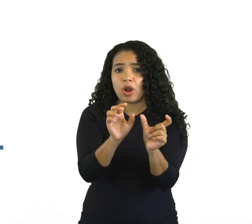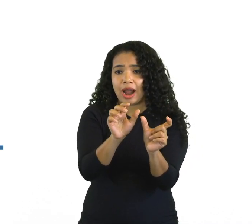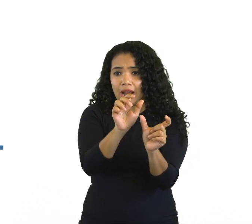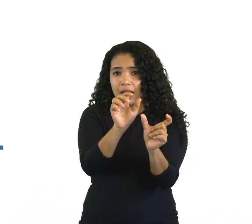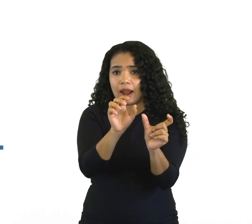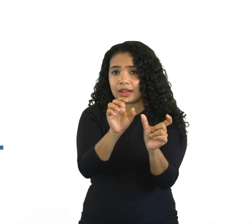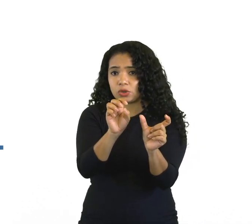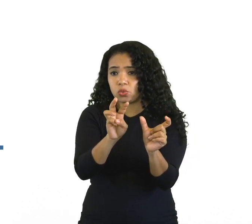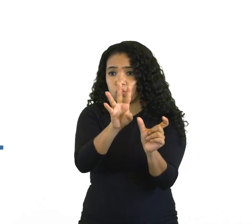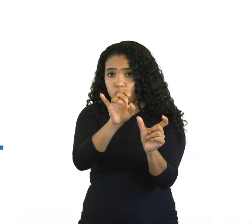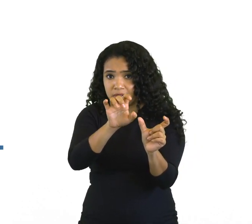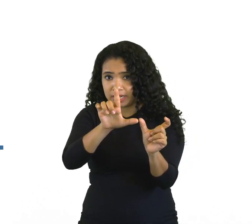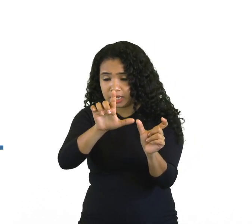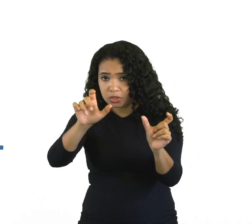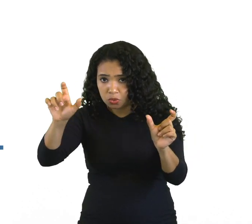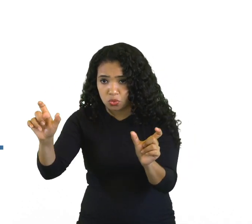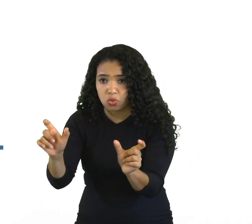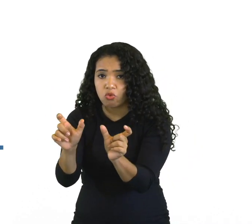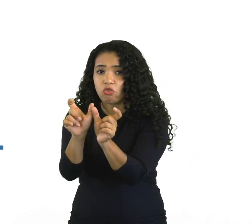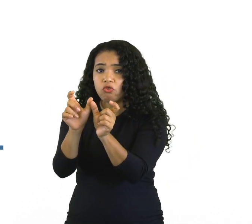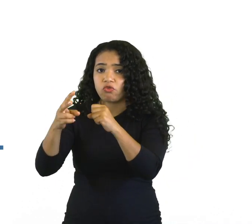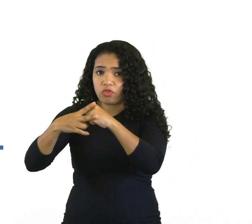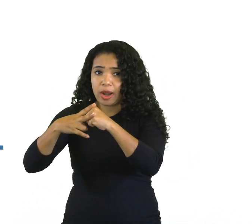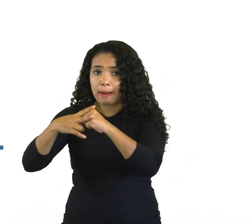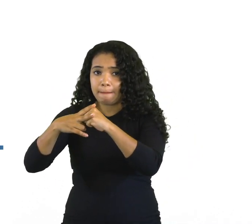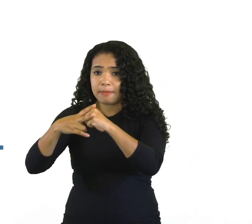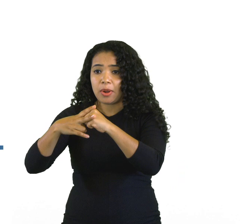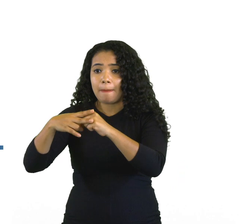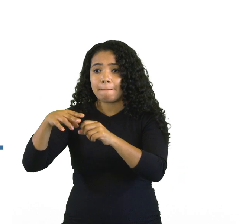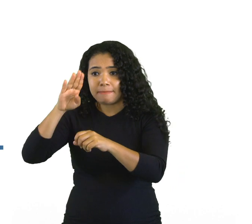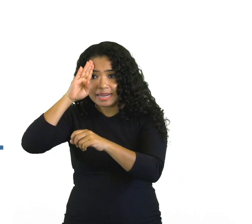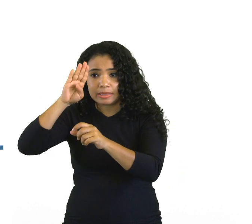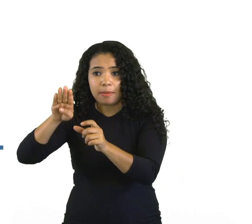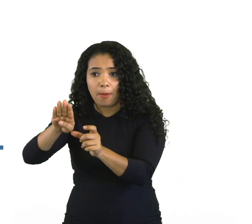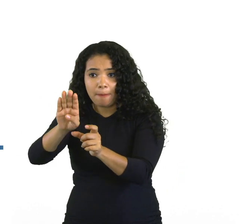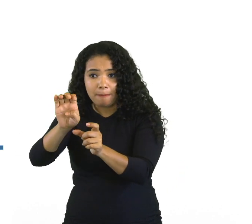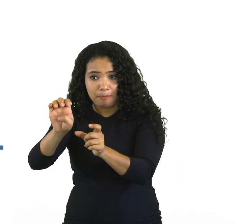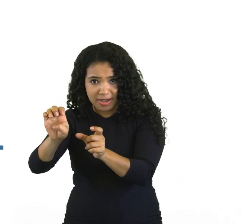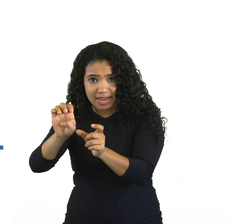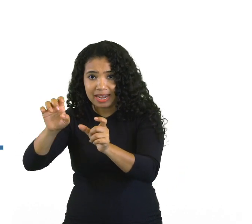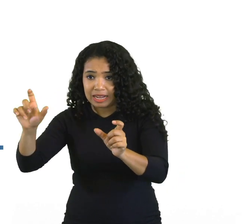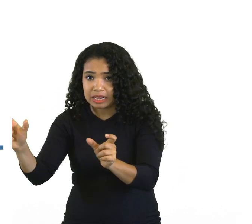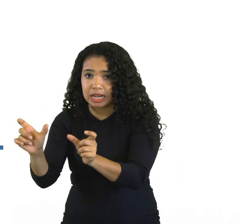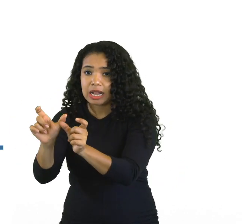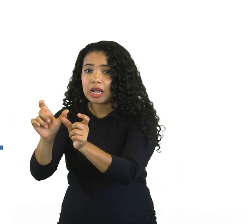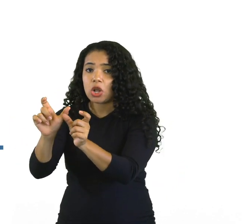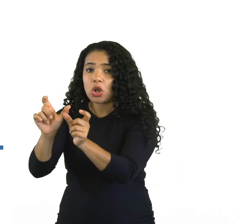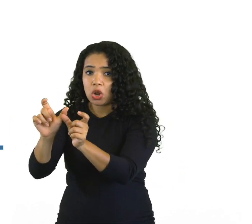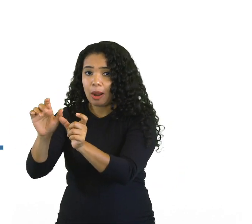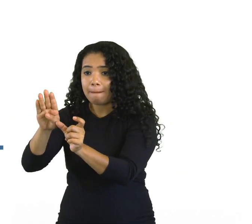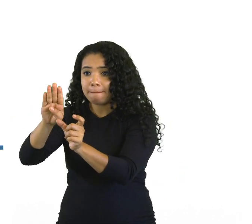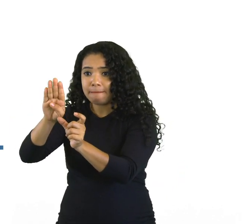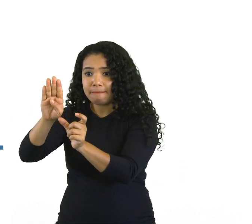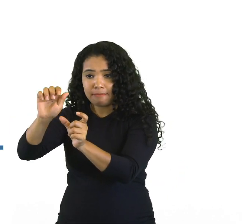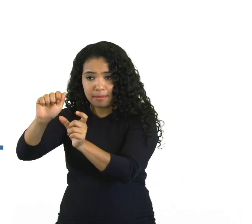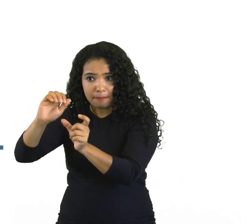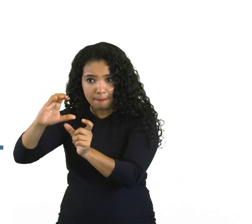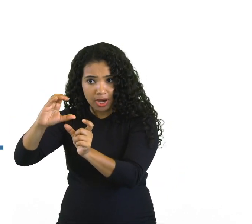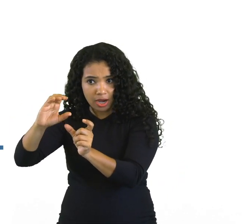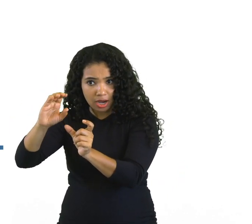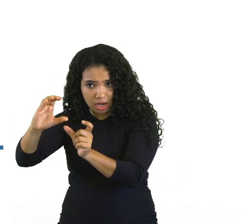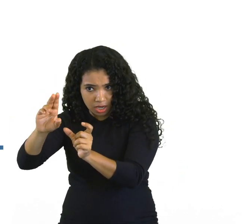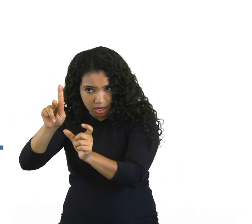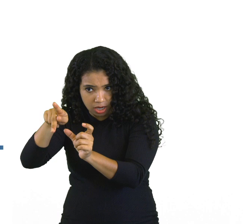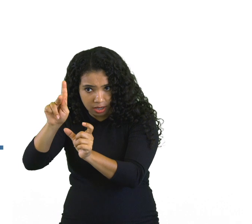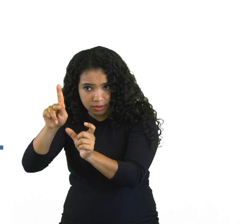verbo principal que é o be e o complemento back. Will be back, ok? Nós temos um segundo exemplo.